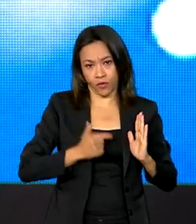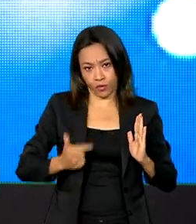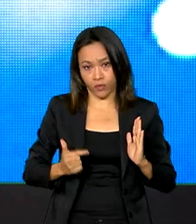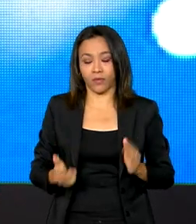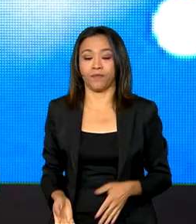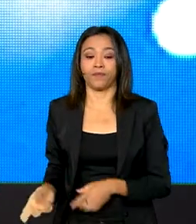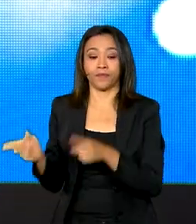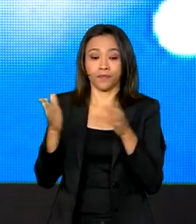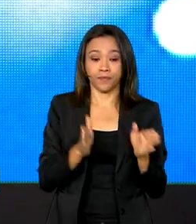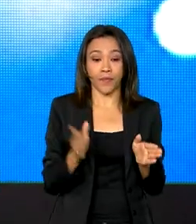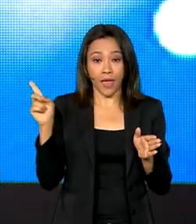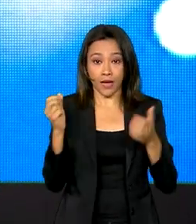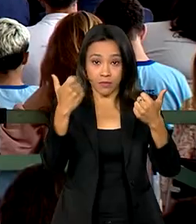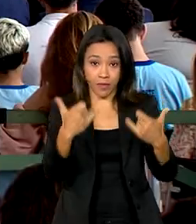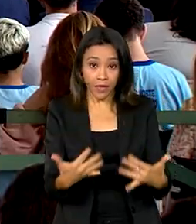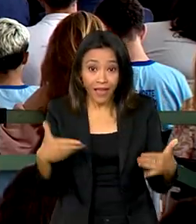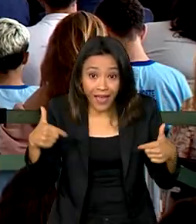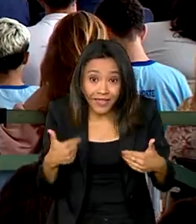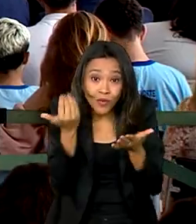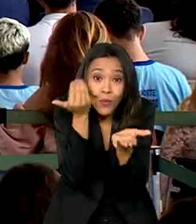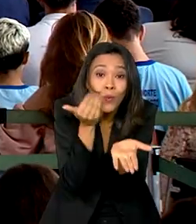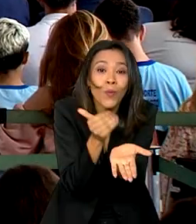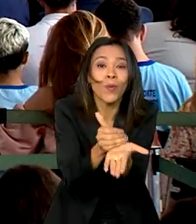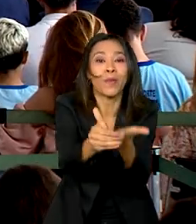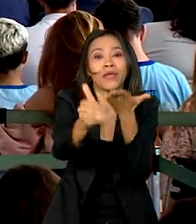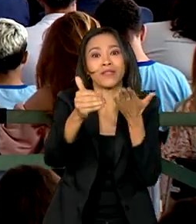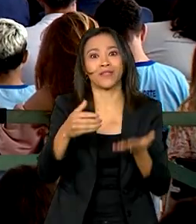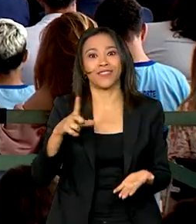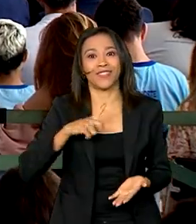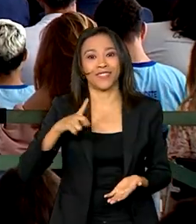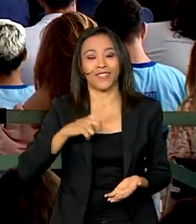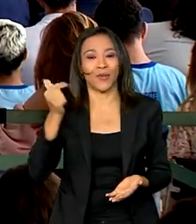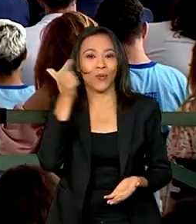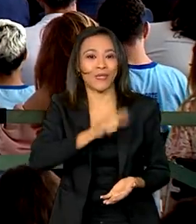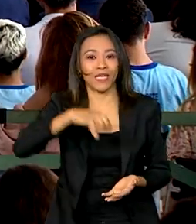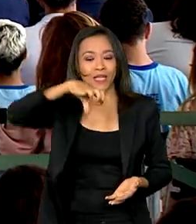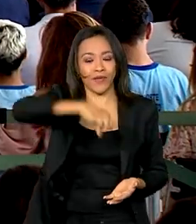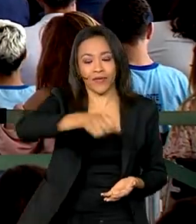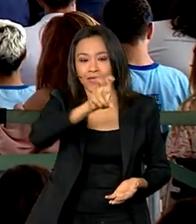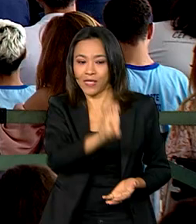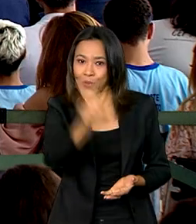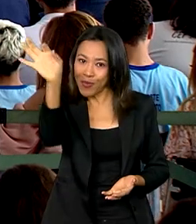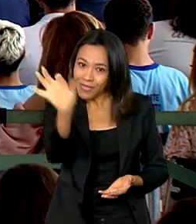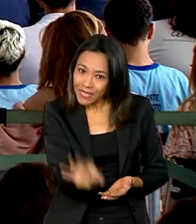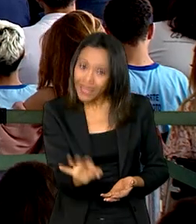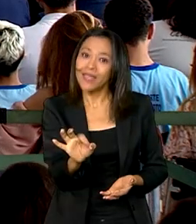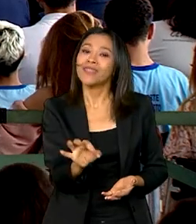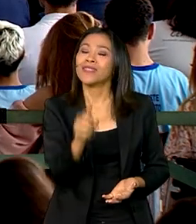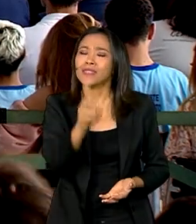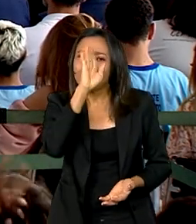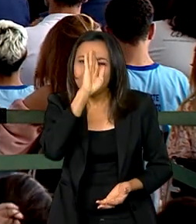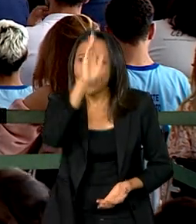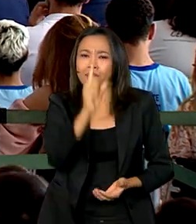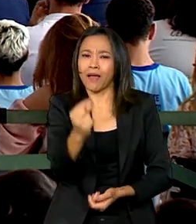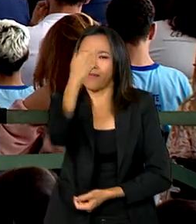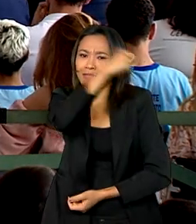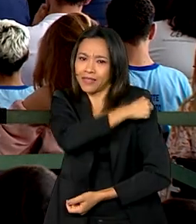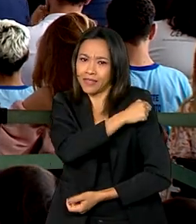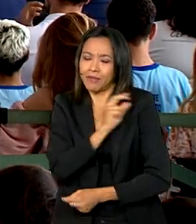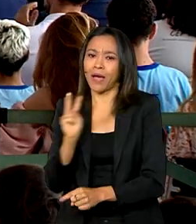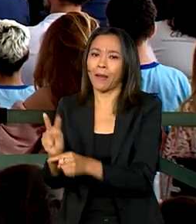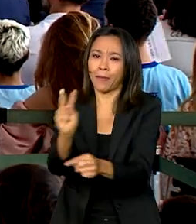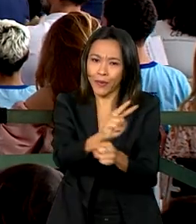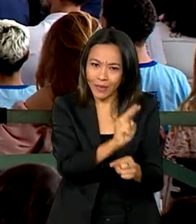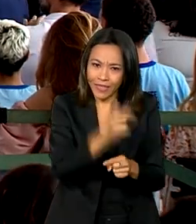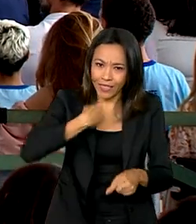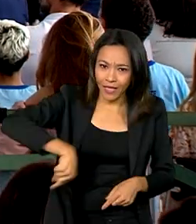é só o começo de termos 95% de cobertura nas principais vacinas para proteger